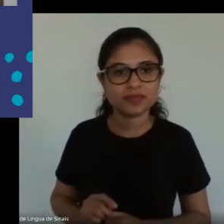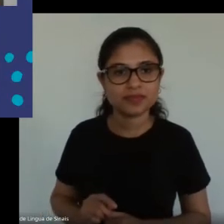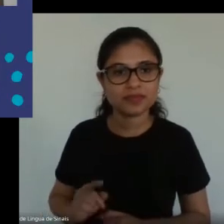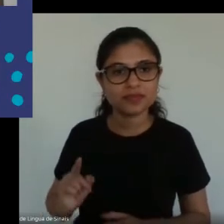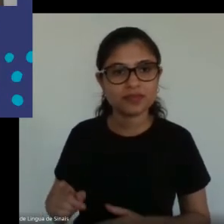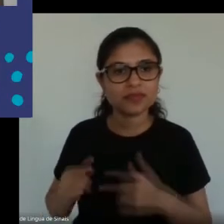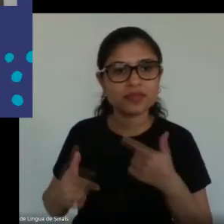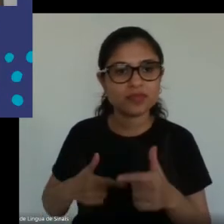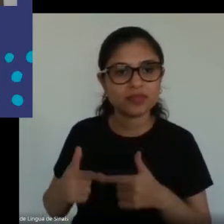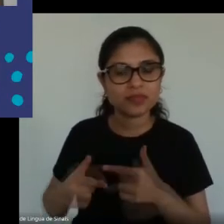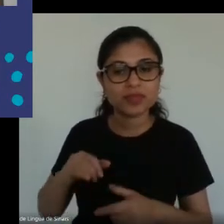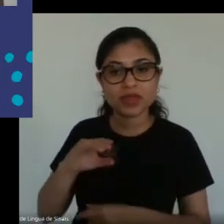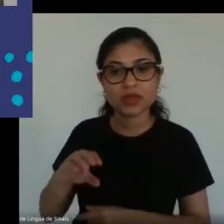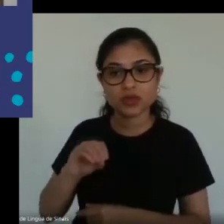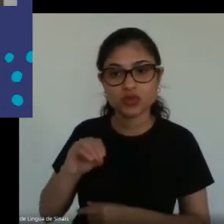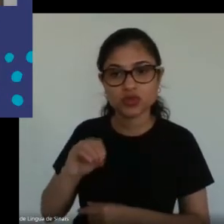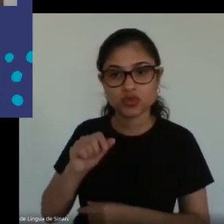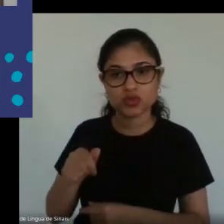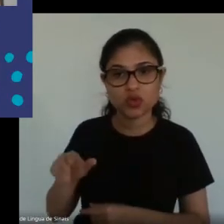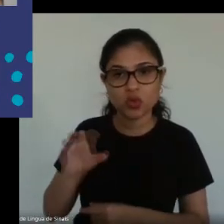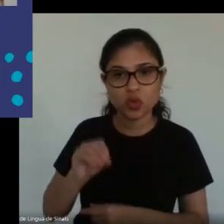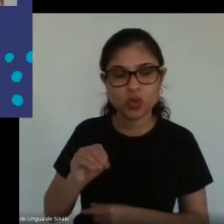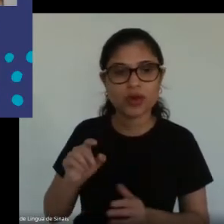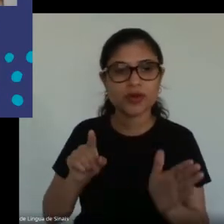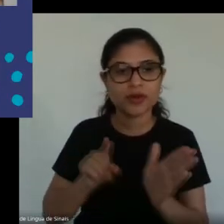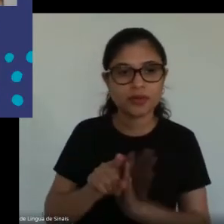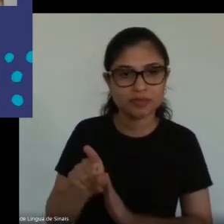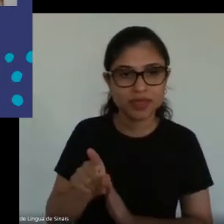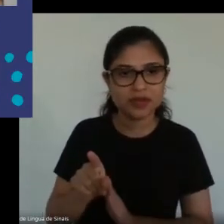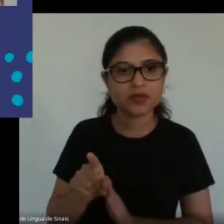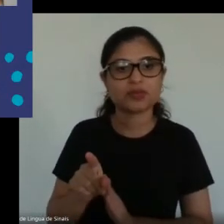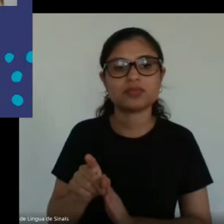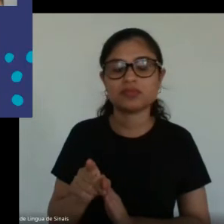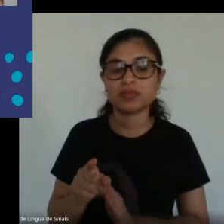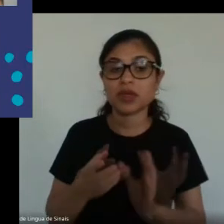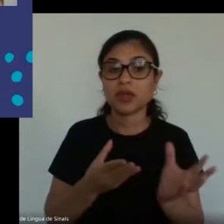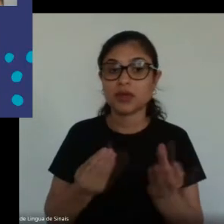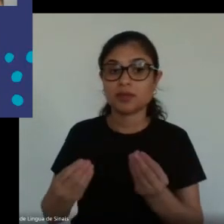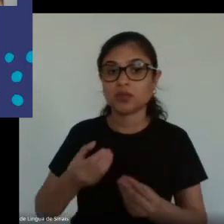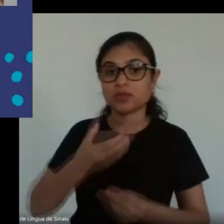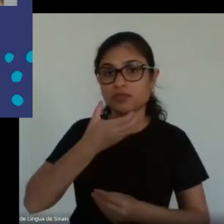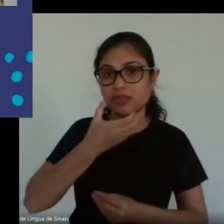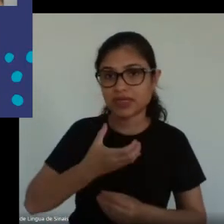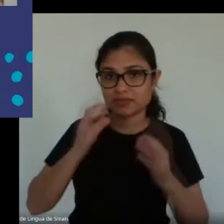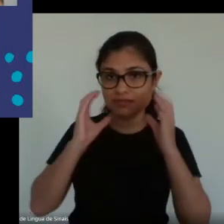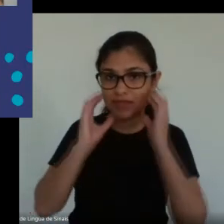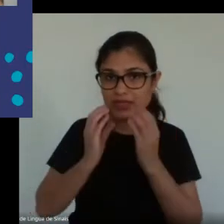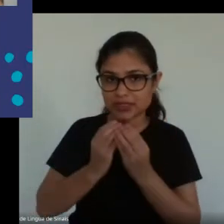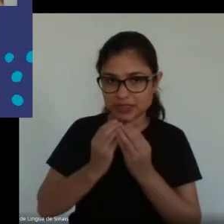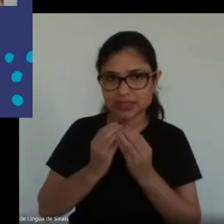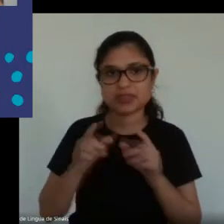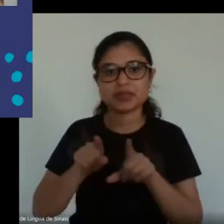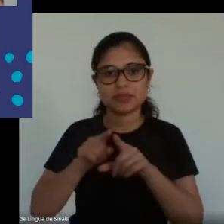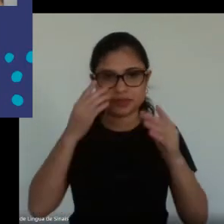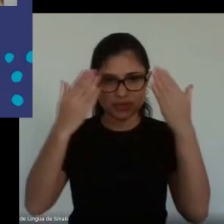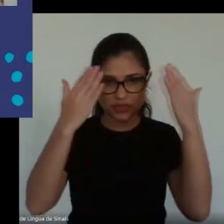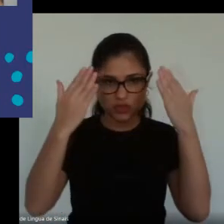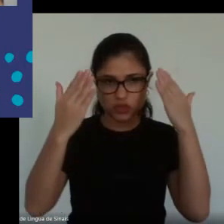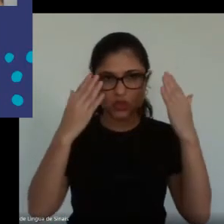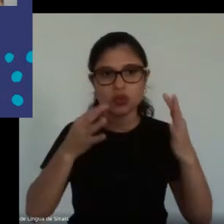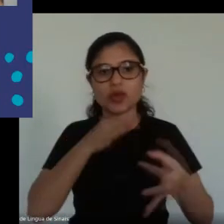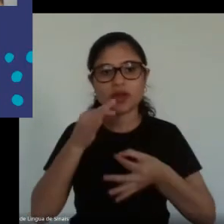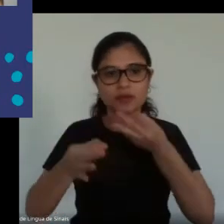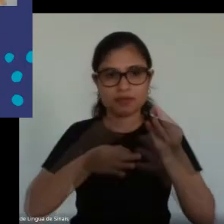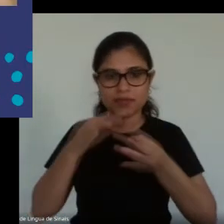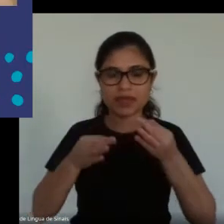contexto. João, ele fez uma pergunta, eu vou ler, ó. Muitos marxistas, psicólogos inclusive, argumentam que